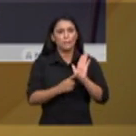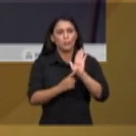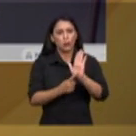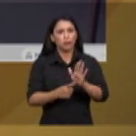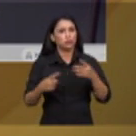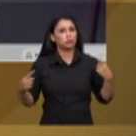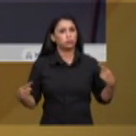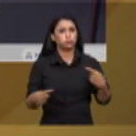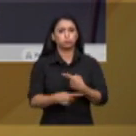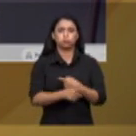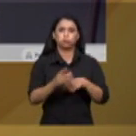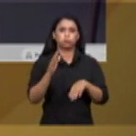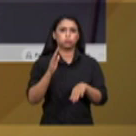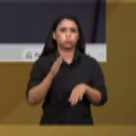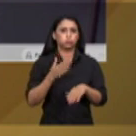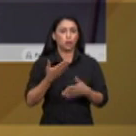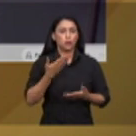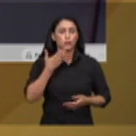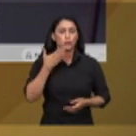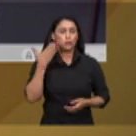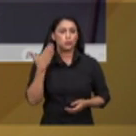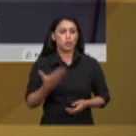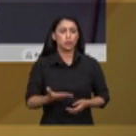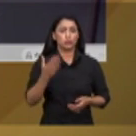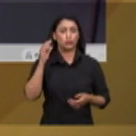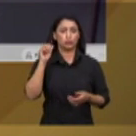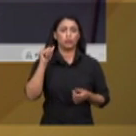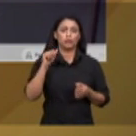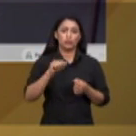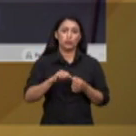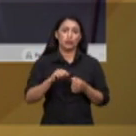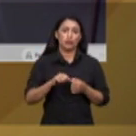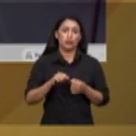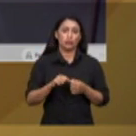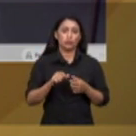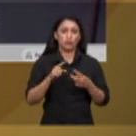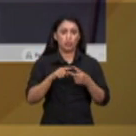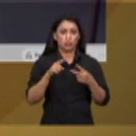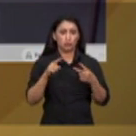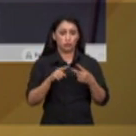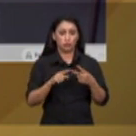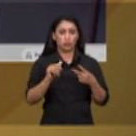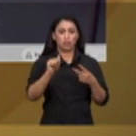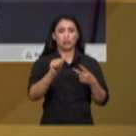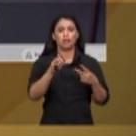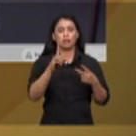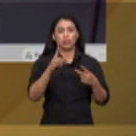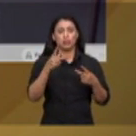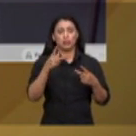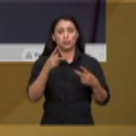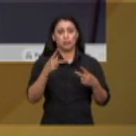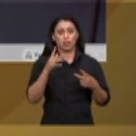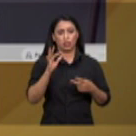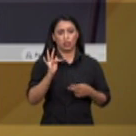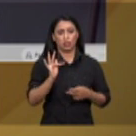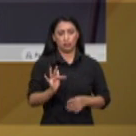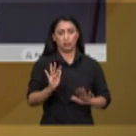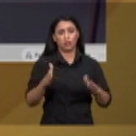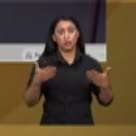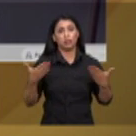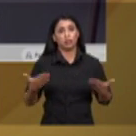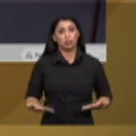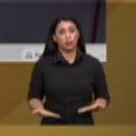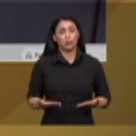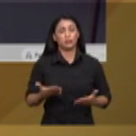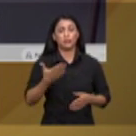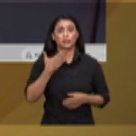improcedência dos pedidos deduzidos nas duas arguições. Contudo, permitam-me,